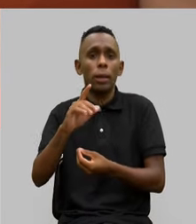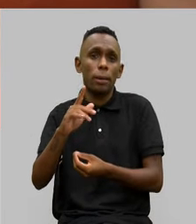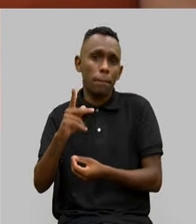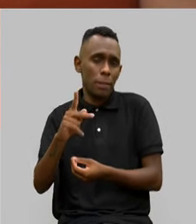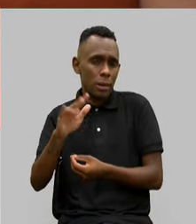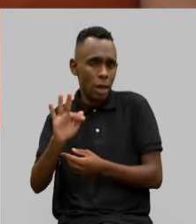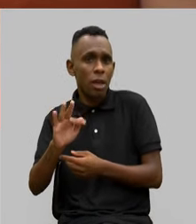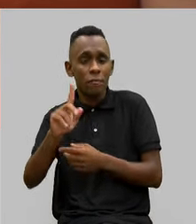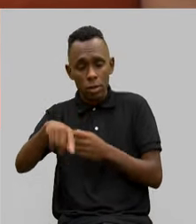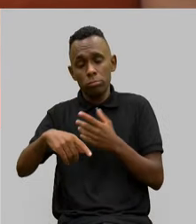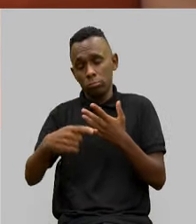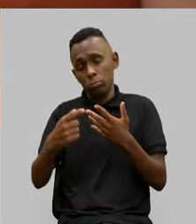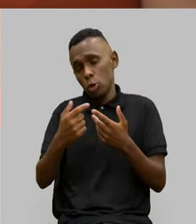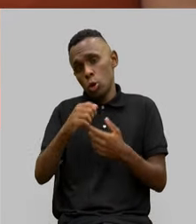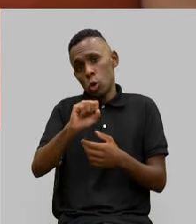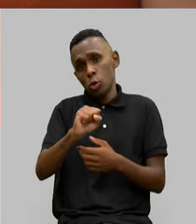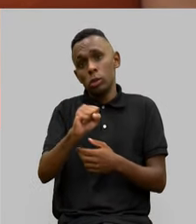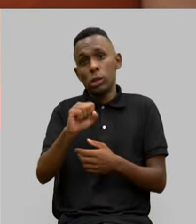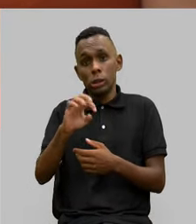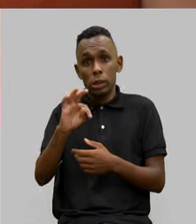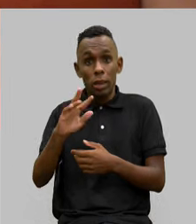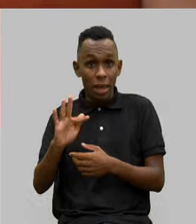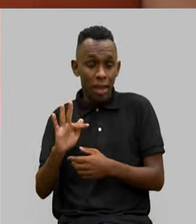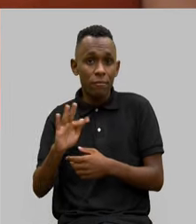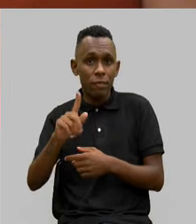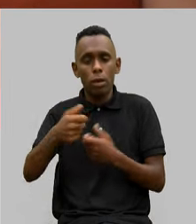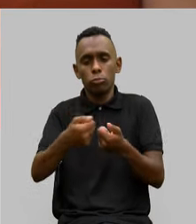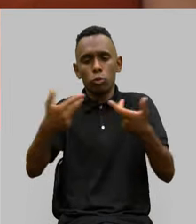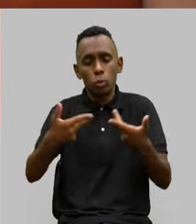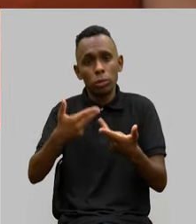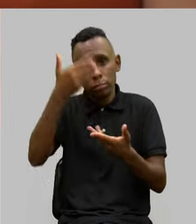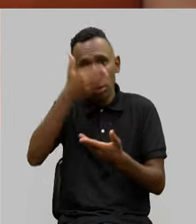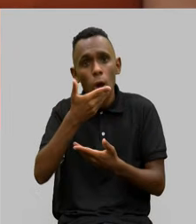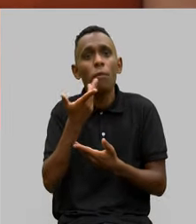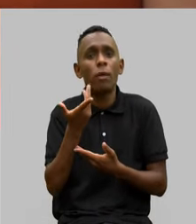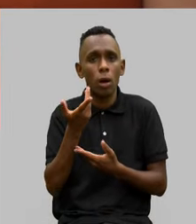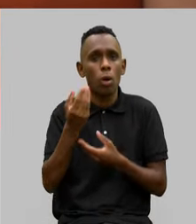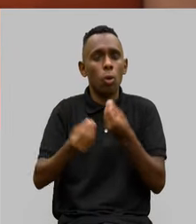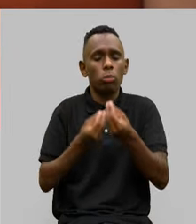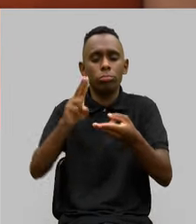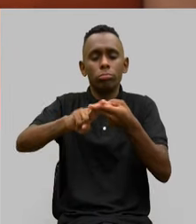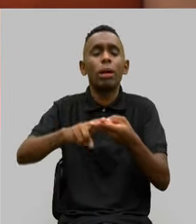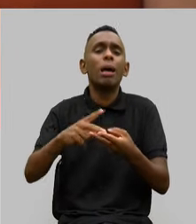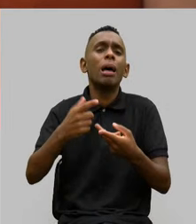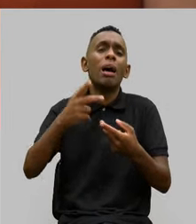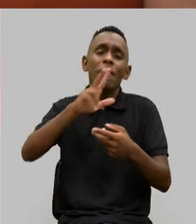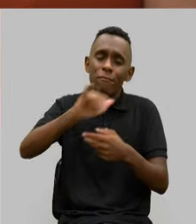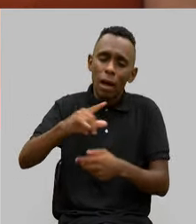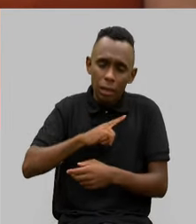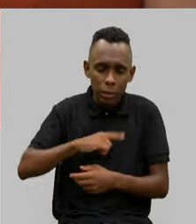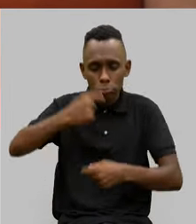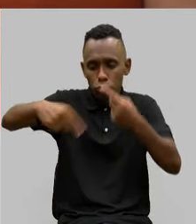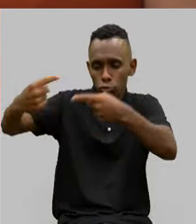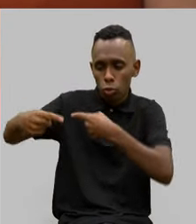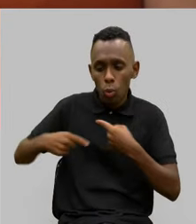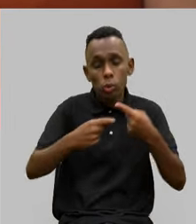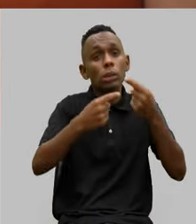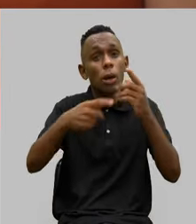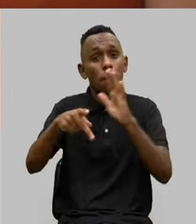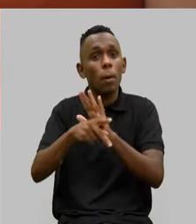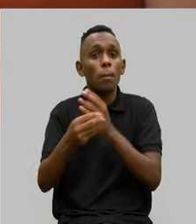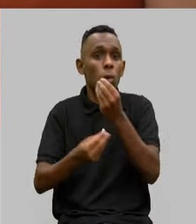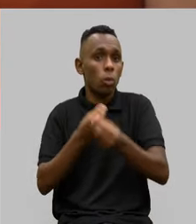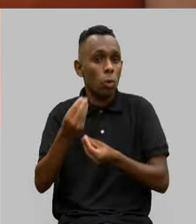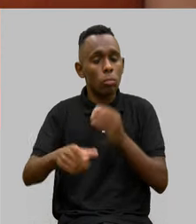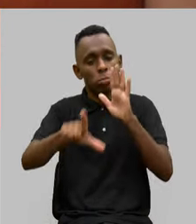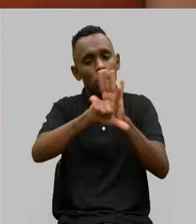qual o Supremo Tribunal Federal reconheceu o estado inconstitucional de coisas no sistema prisional vai ter provavelmente discussão sobre a aplicação da lei